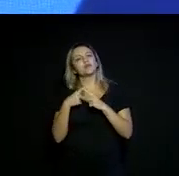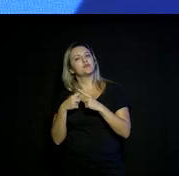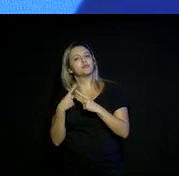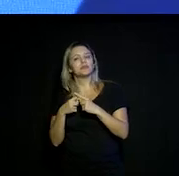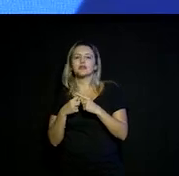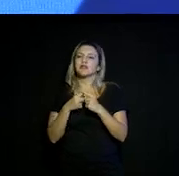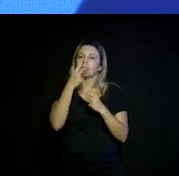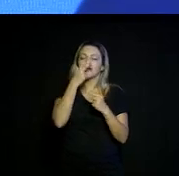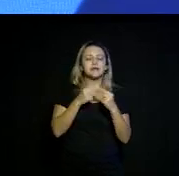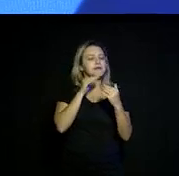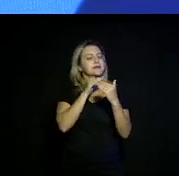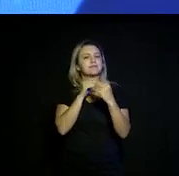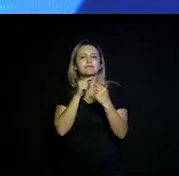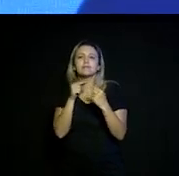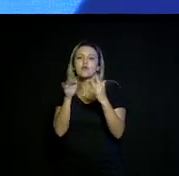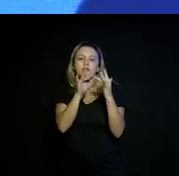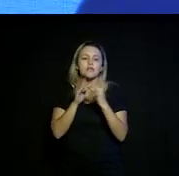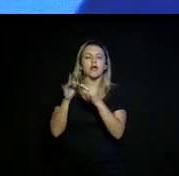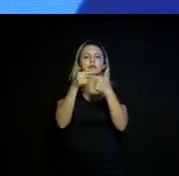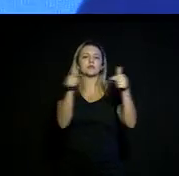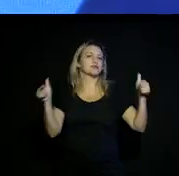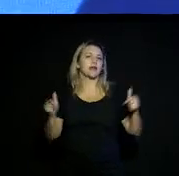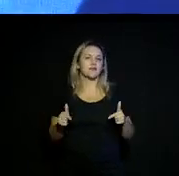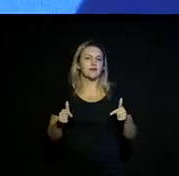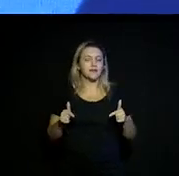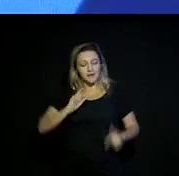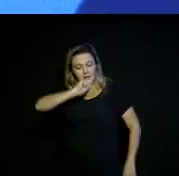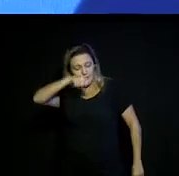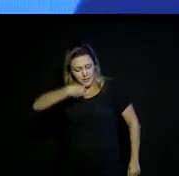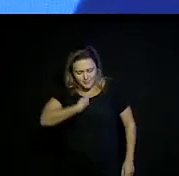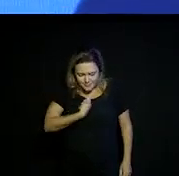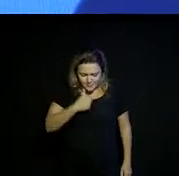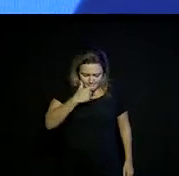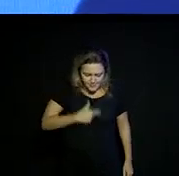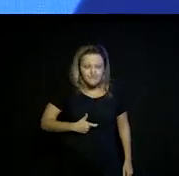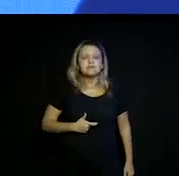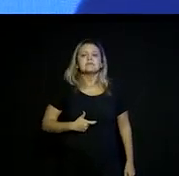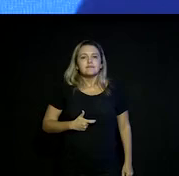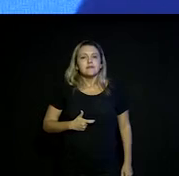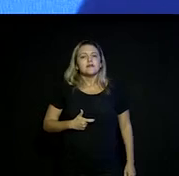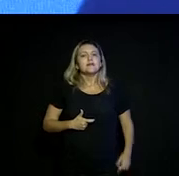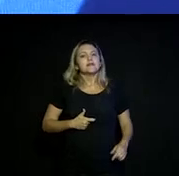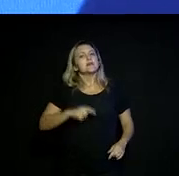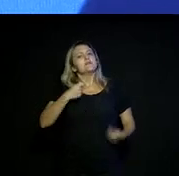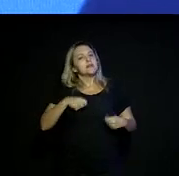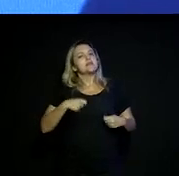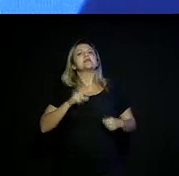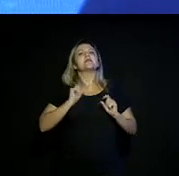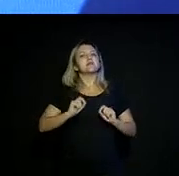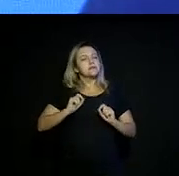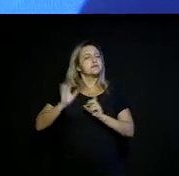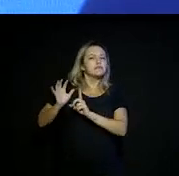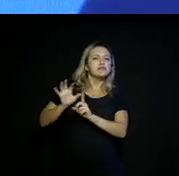é um universo ímpar e irrepetível. E se não der o seu recado ao mundo, a sinfonia do mundo